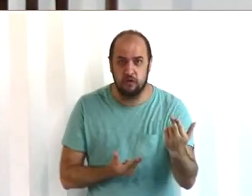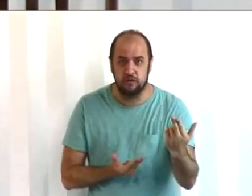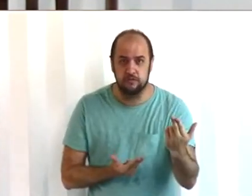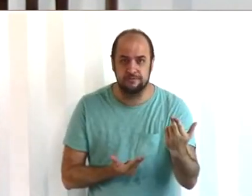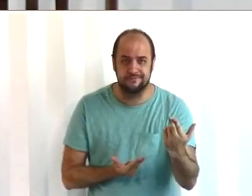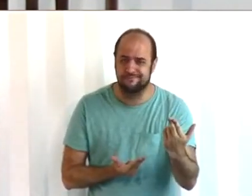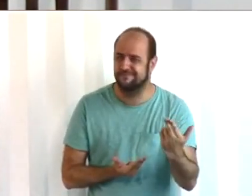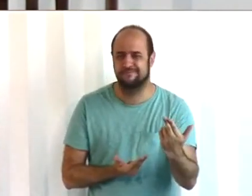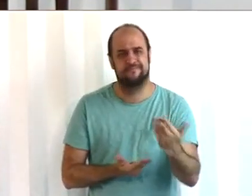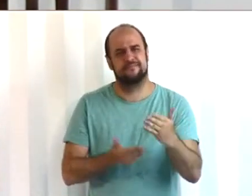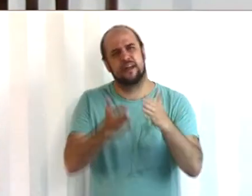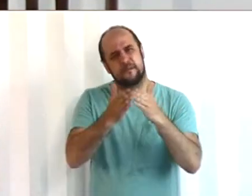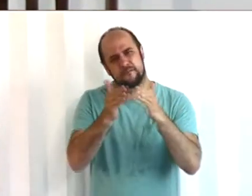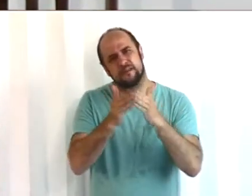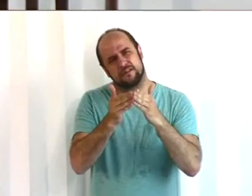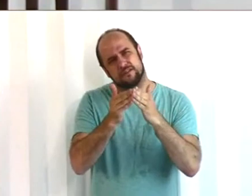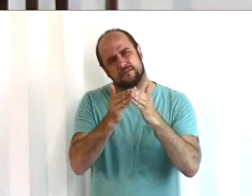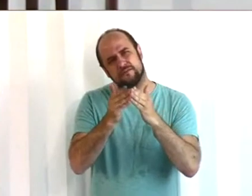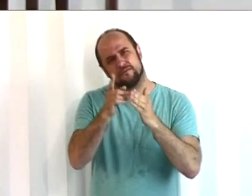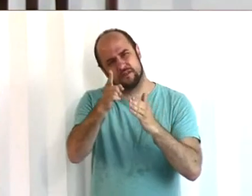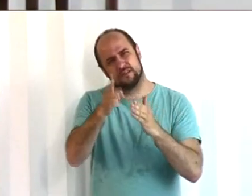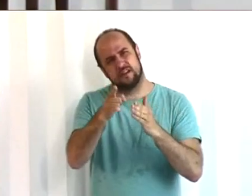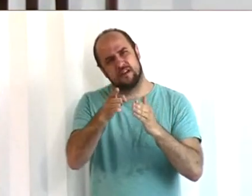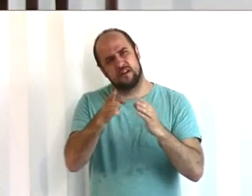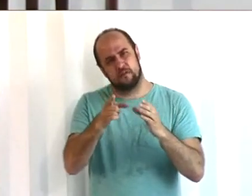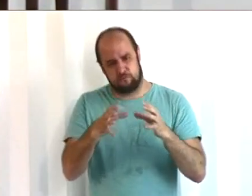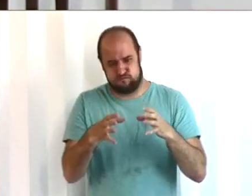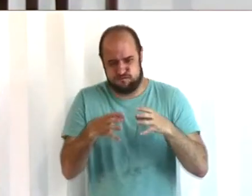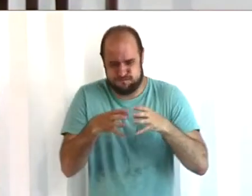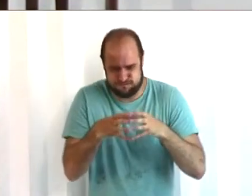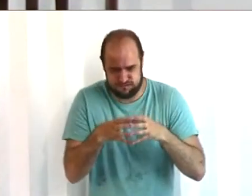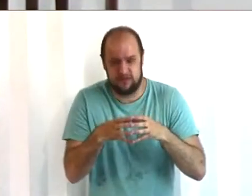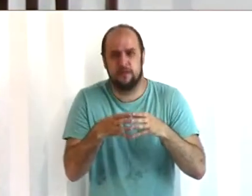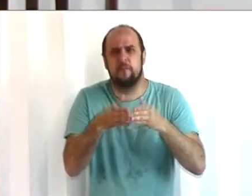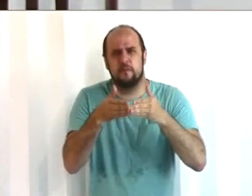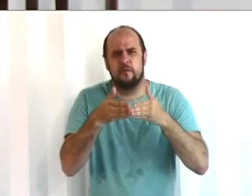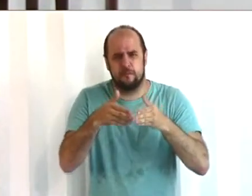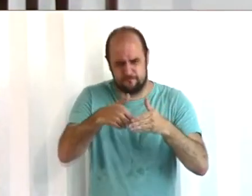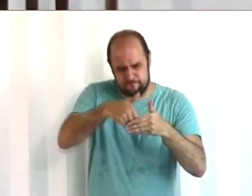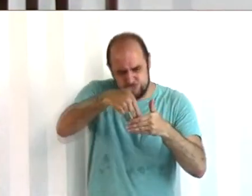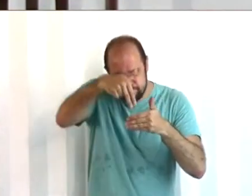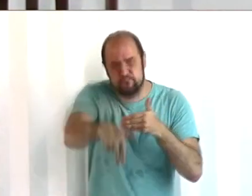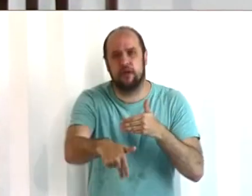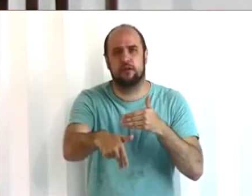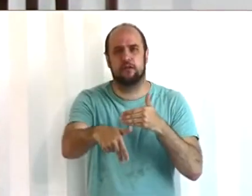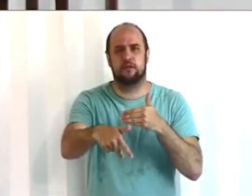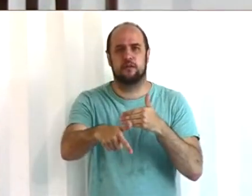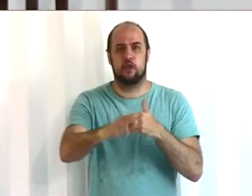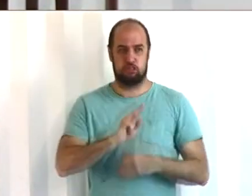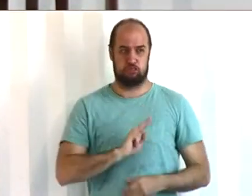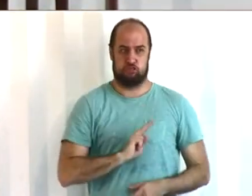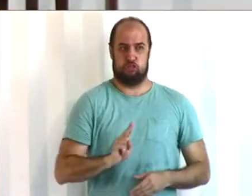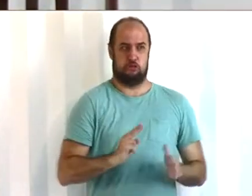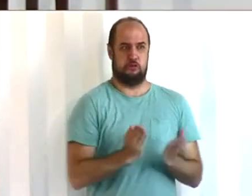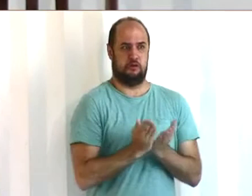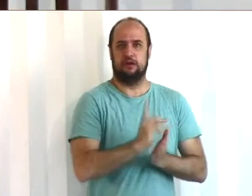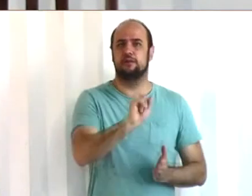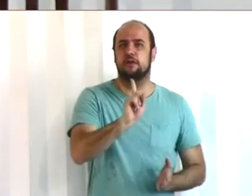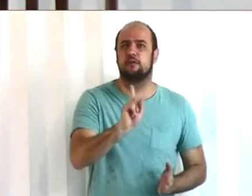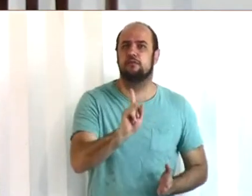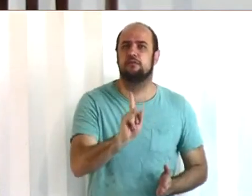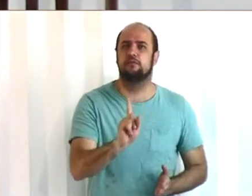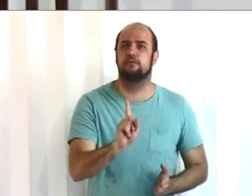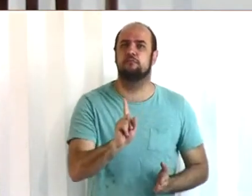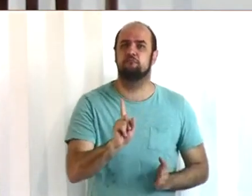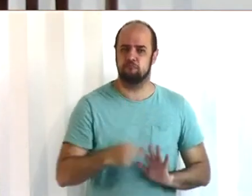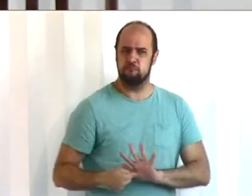pedir humildemente, se você estiver nessa bolha, fura essa bolha, sai dessa bolha. Isso é cristianismo nominal, isso é cristianismo para